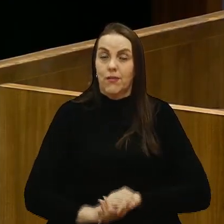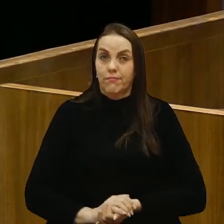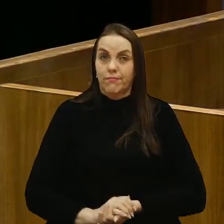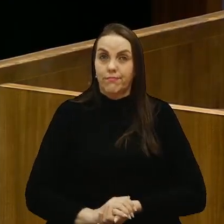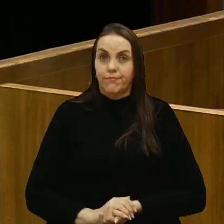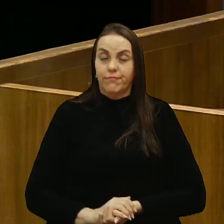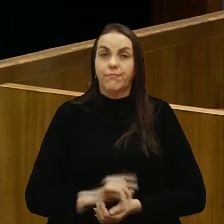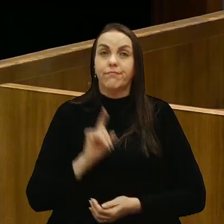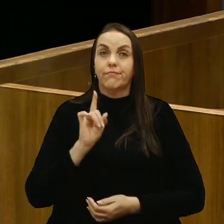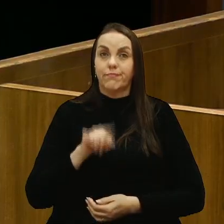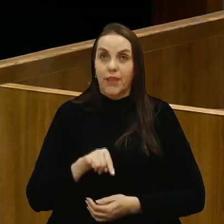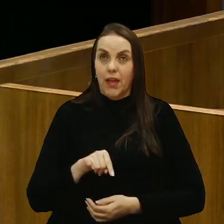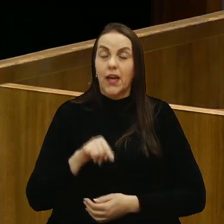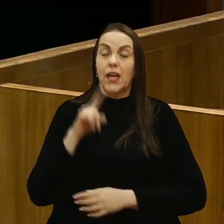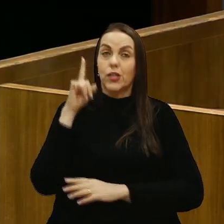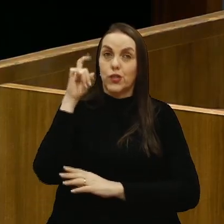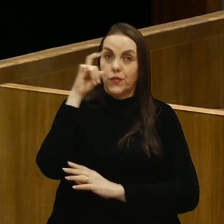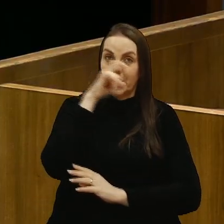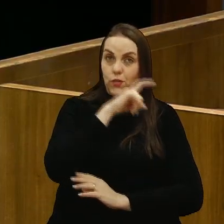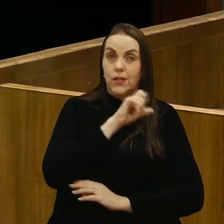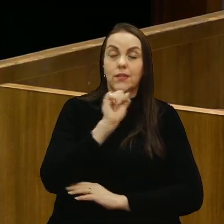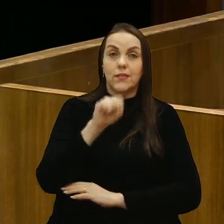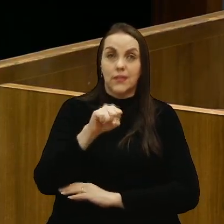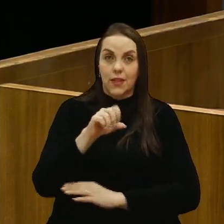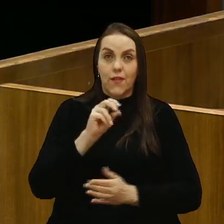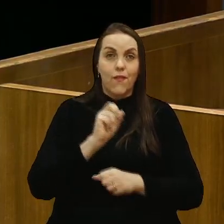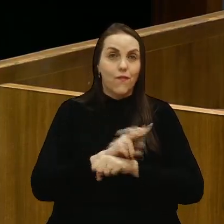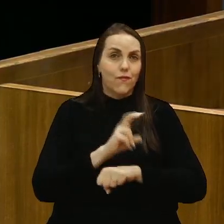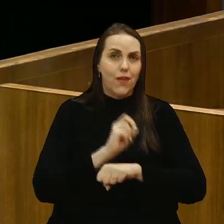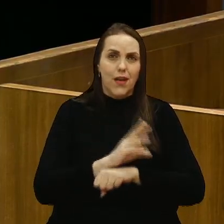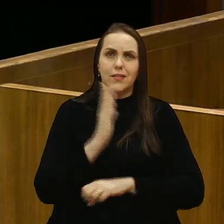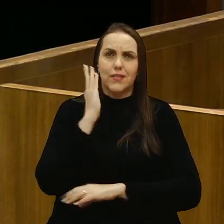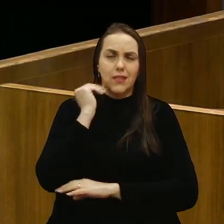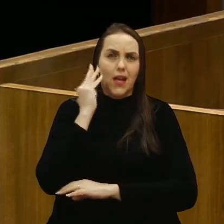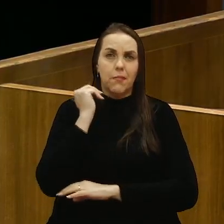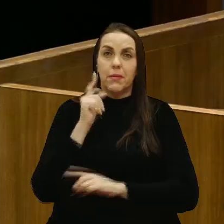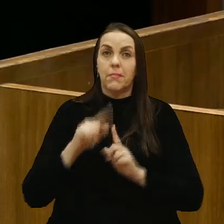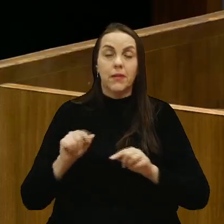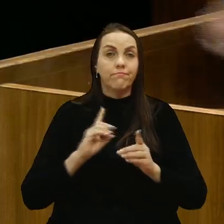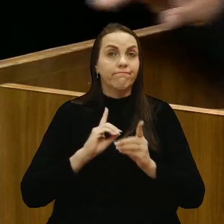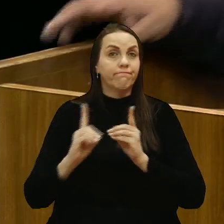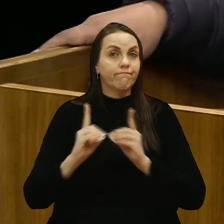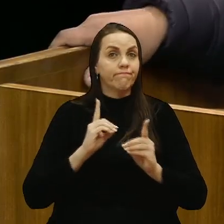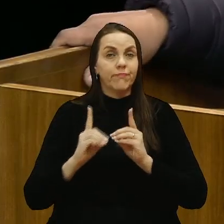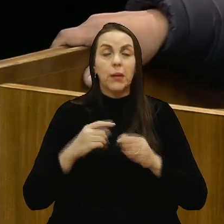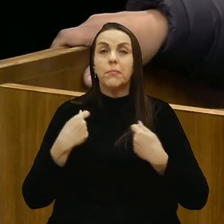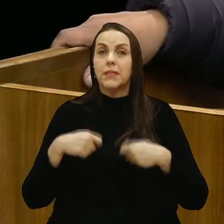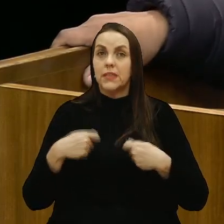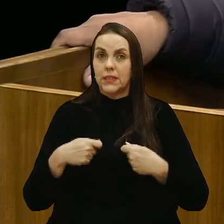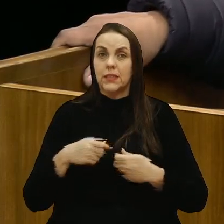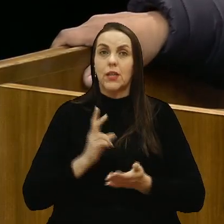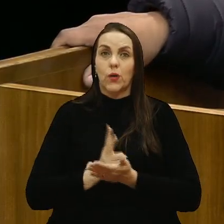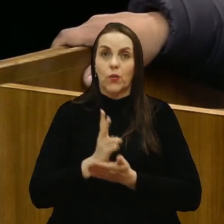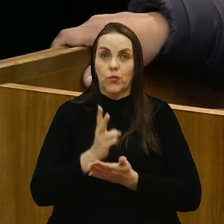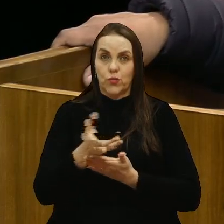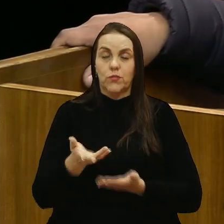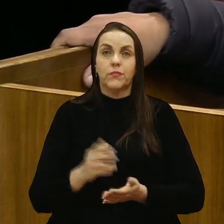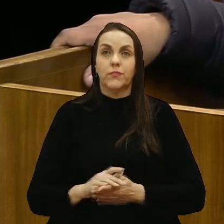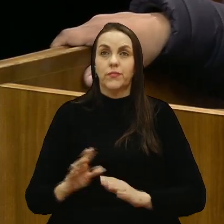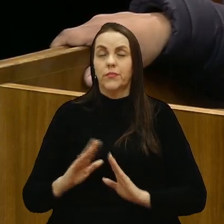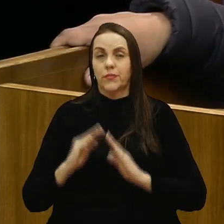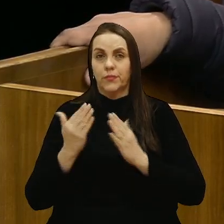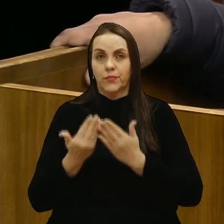o estrangulamento das necessidades de vagas, nós sabemos, mas o diálogo tem que ser mantido com a comunidade escolar.